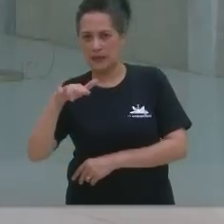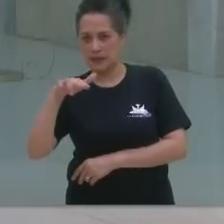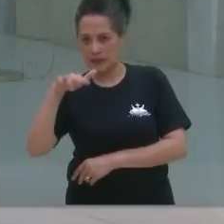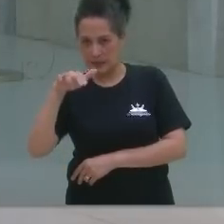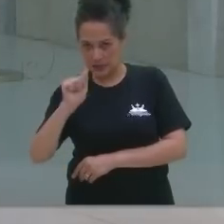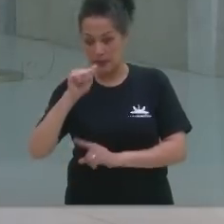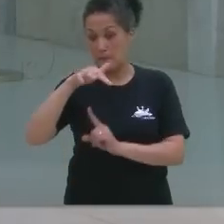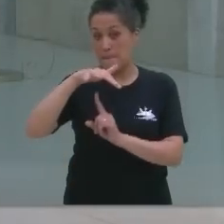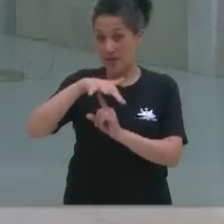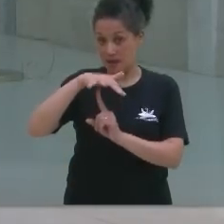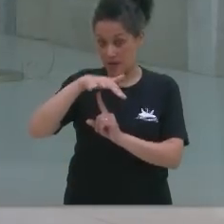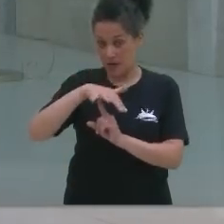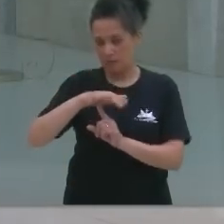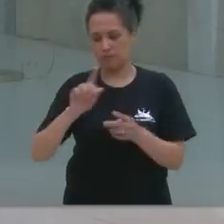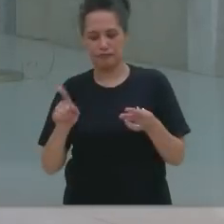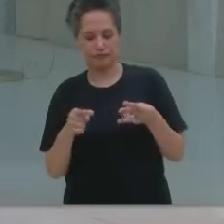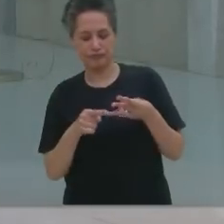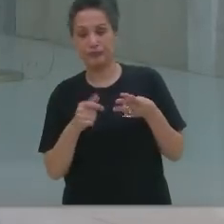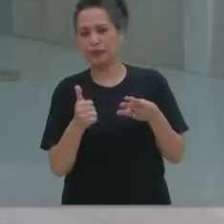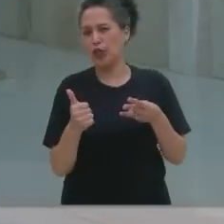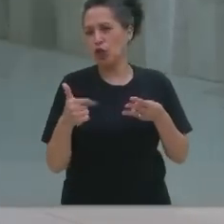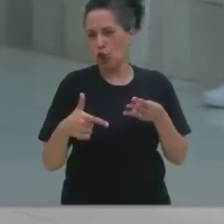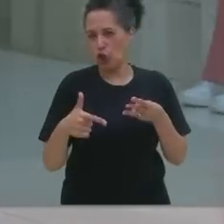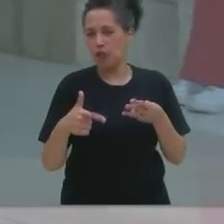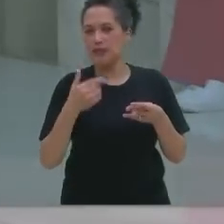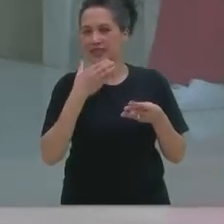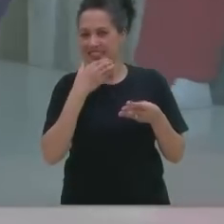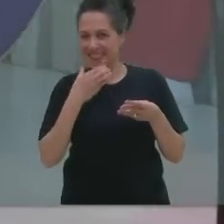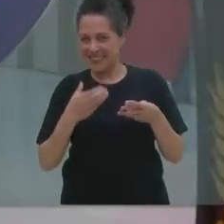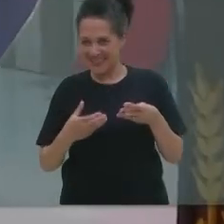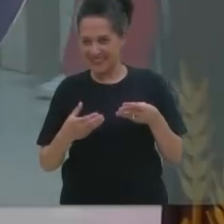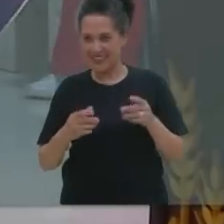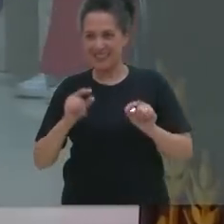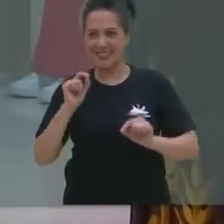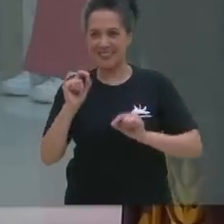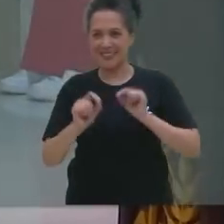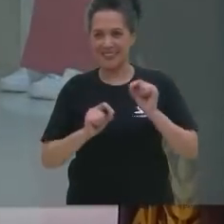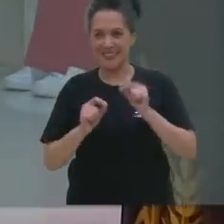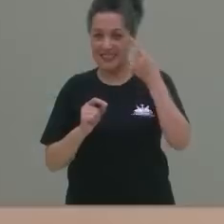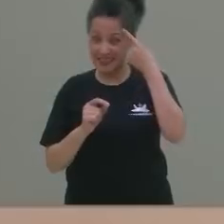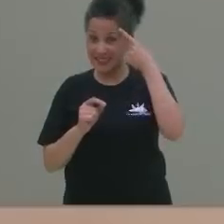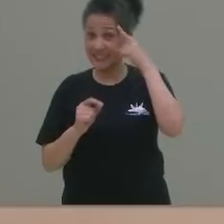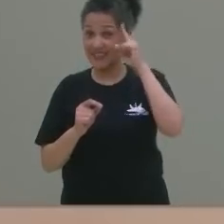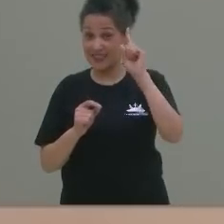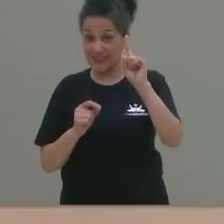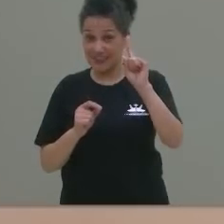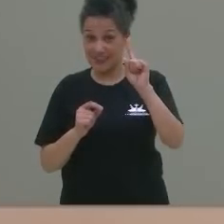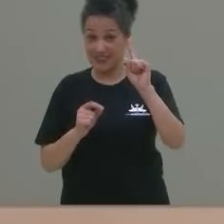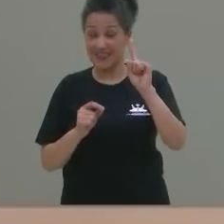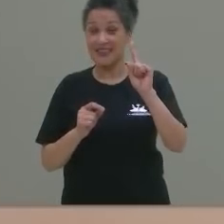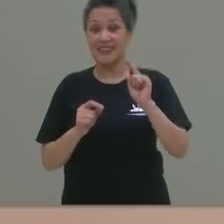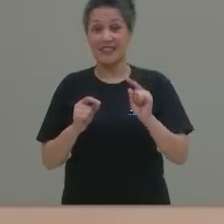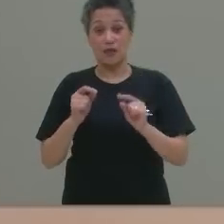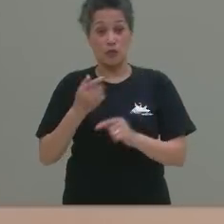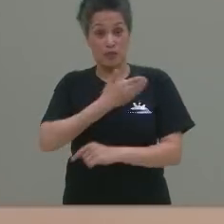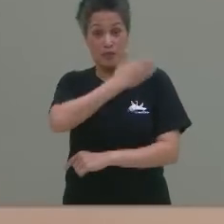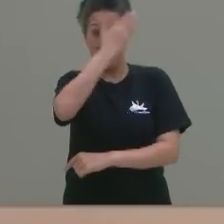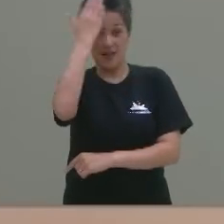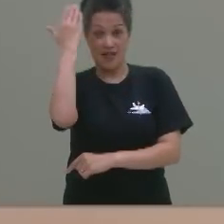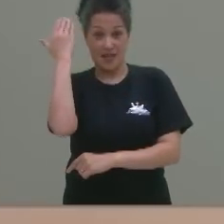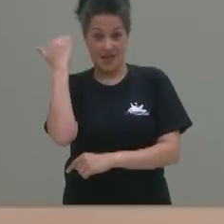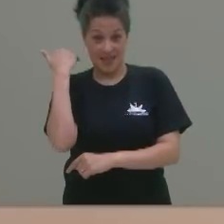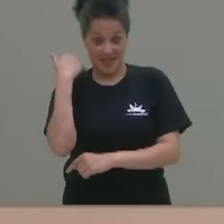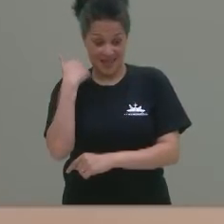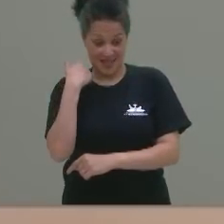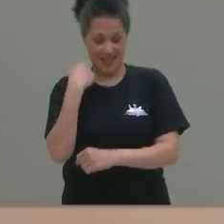Helena, Paraná. Dia 12 de dezembro é o dia de nossa padroeira, Nossa Senhora de Guadalupe. E